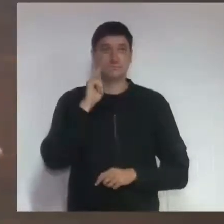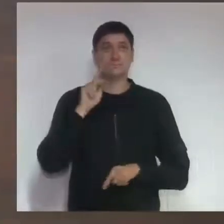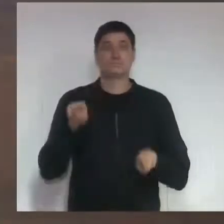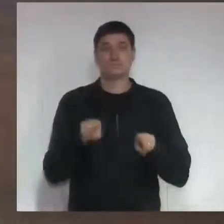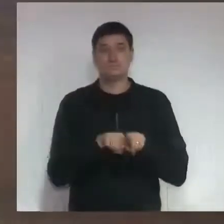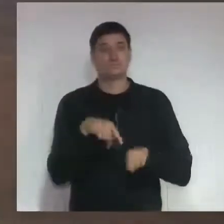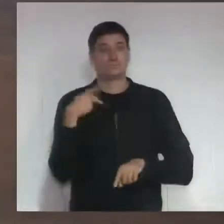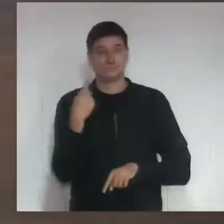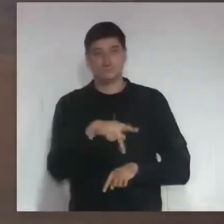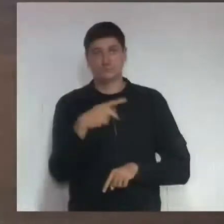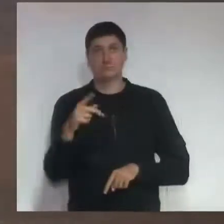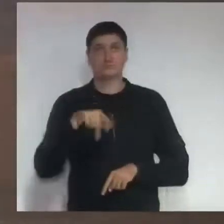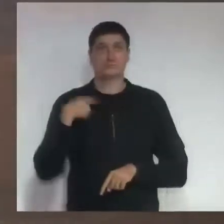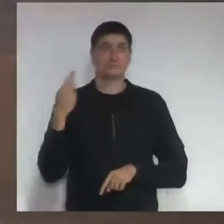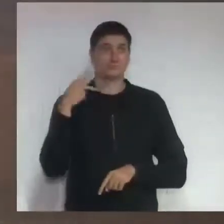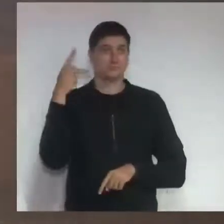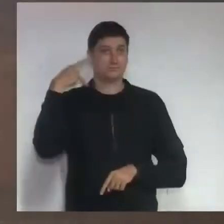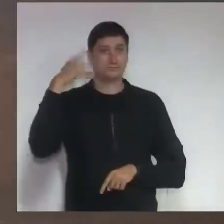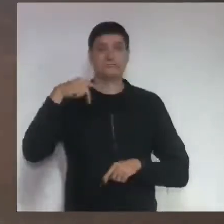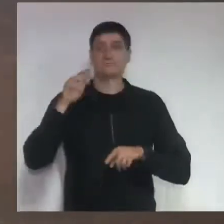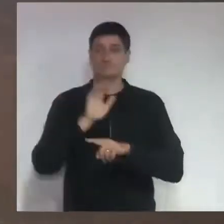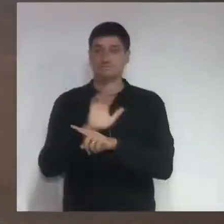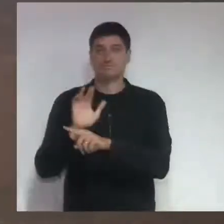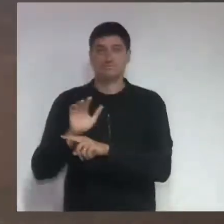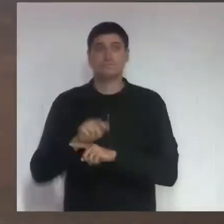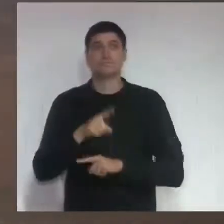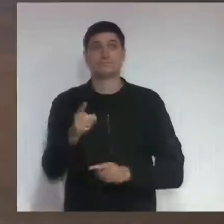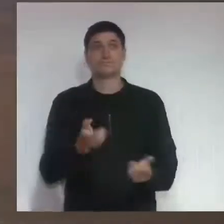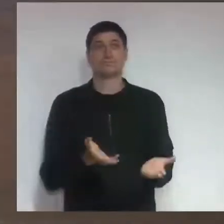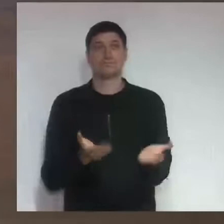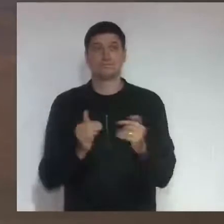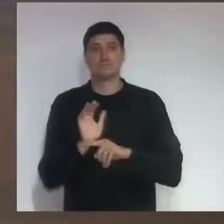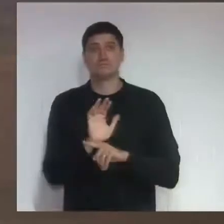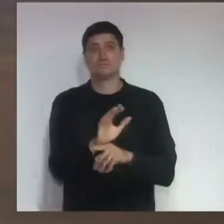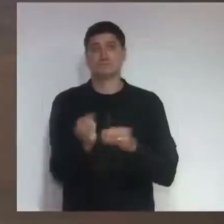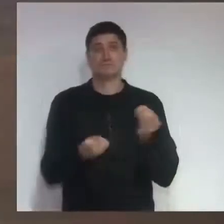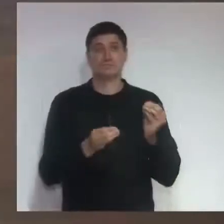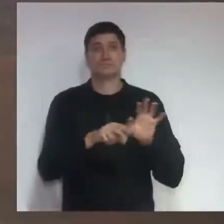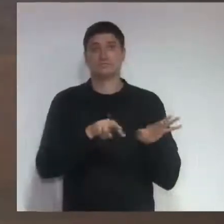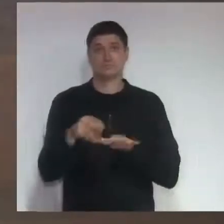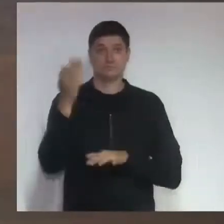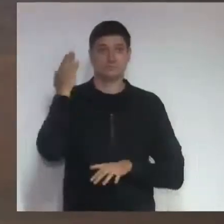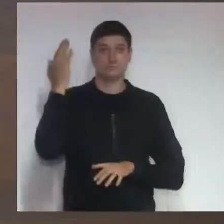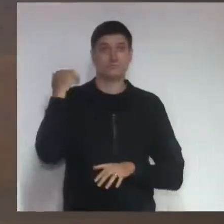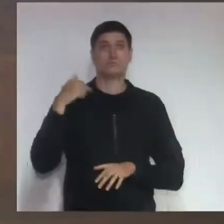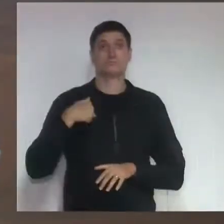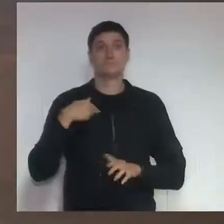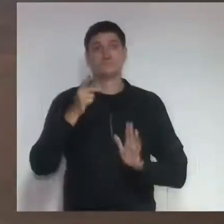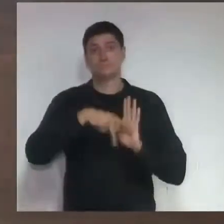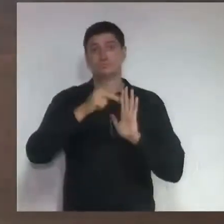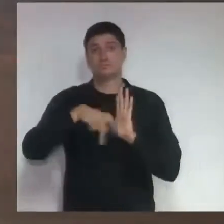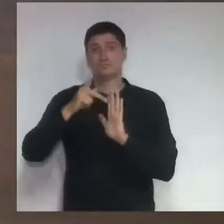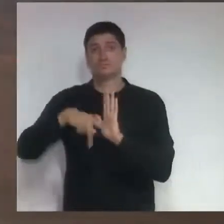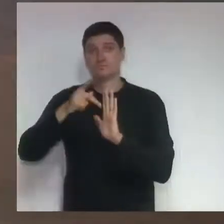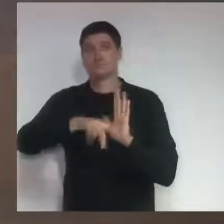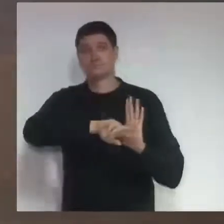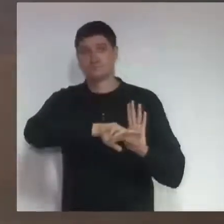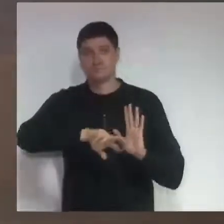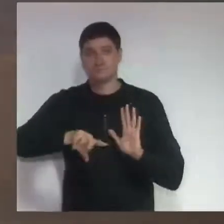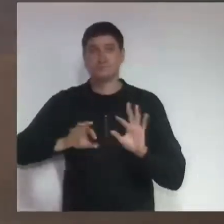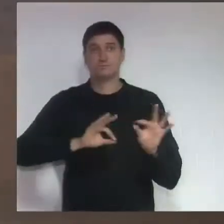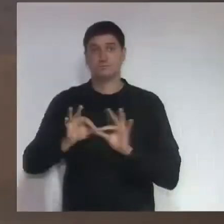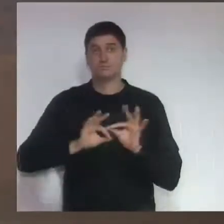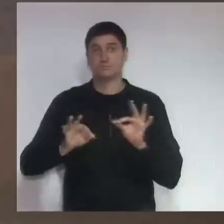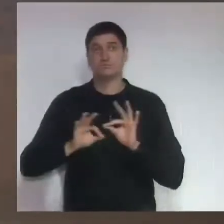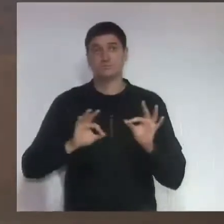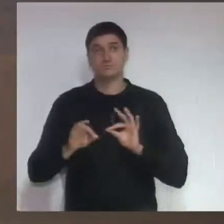Executivo a pensar a vida dos jovens. Eu falei na semana passada, e alguns projetos ainda eu não consegui finalizar, mas existem possibilidades